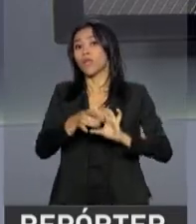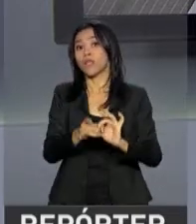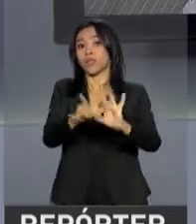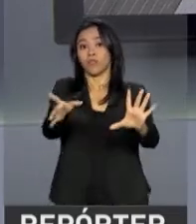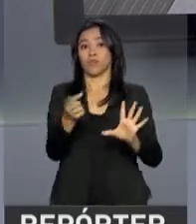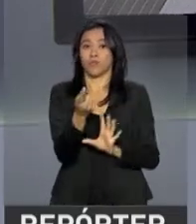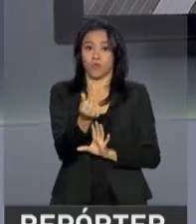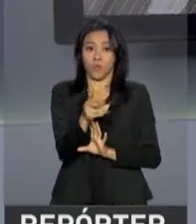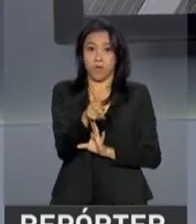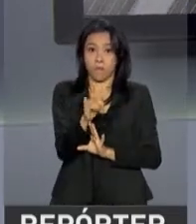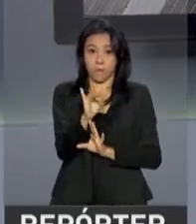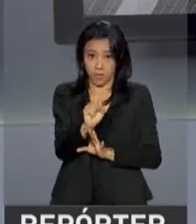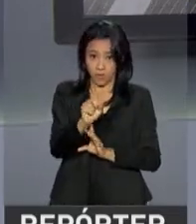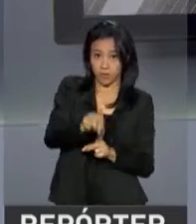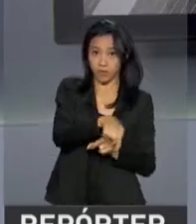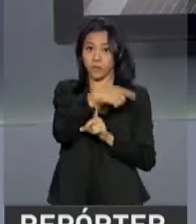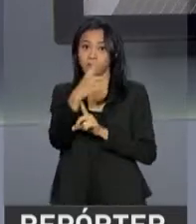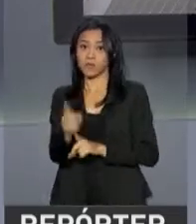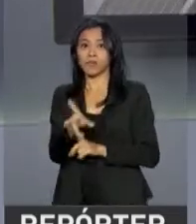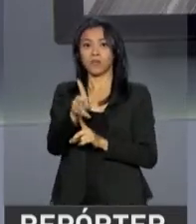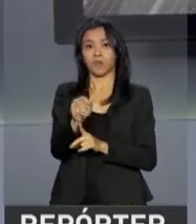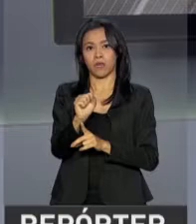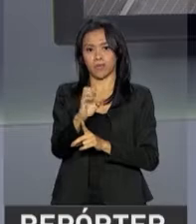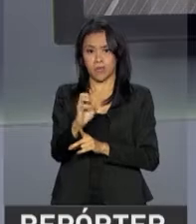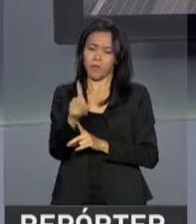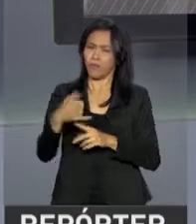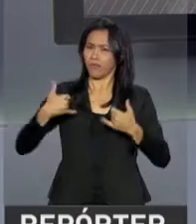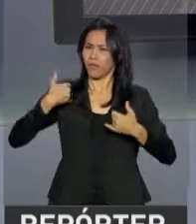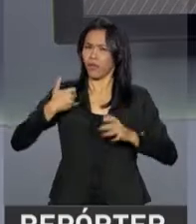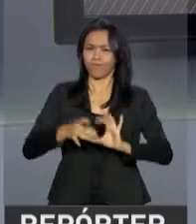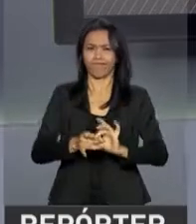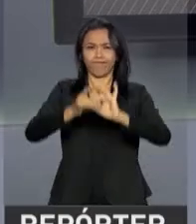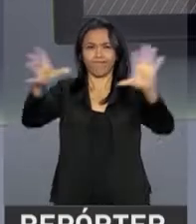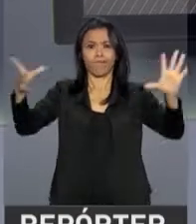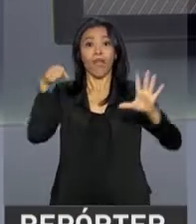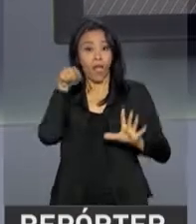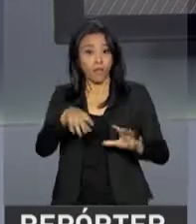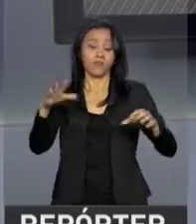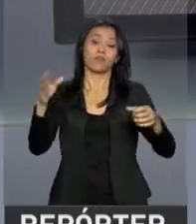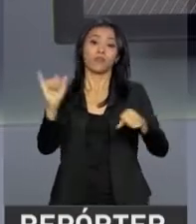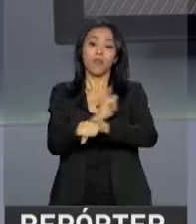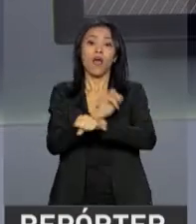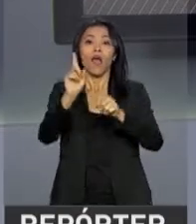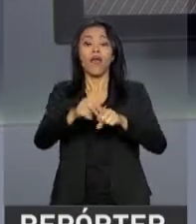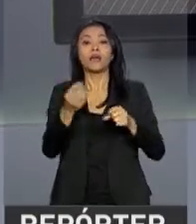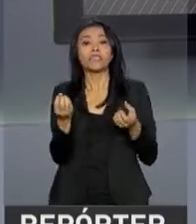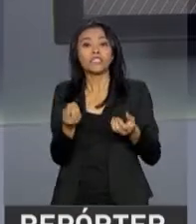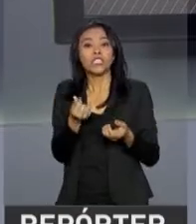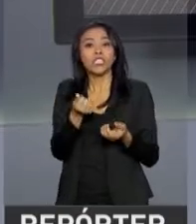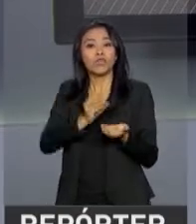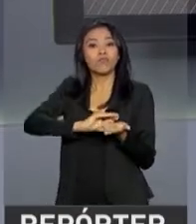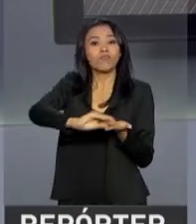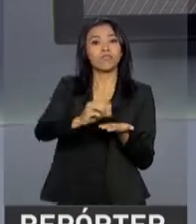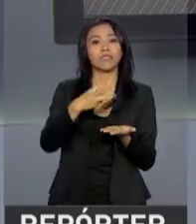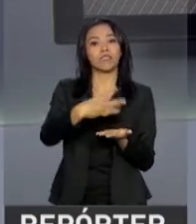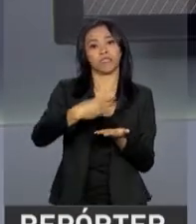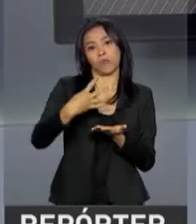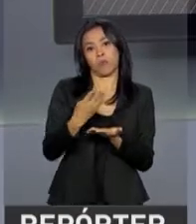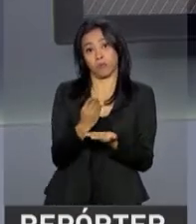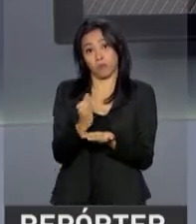que passa a ser agora para todas as idades a medida deve injetar mais de 34 bilhões de reais na